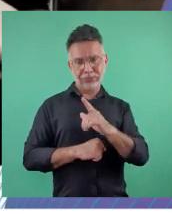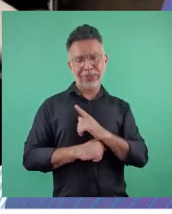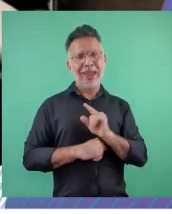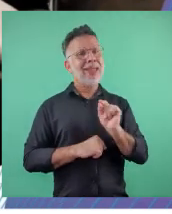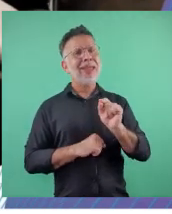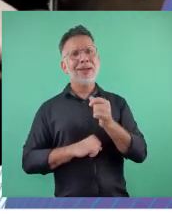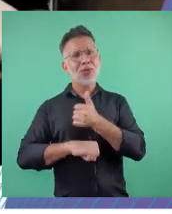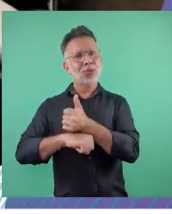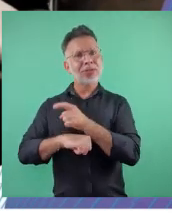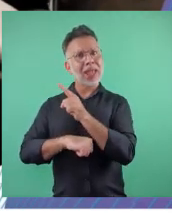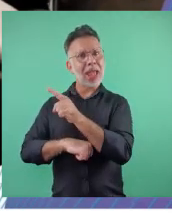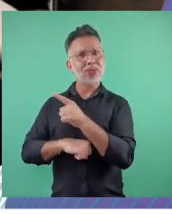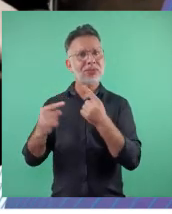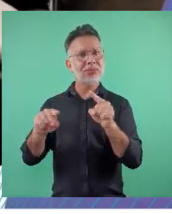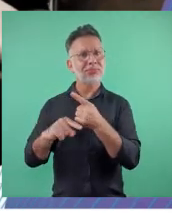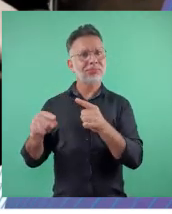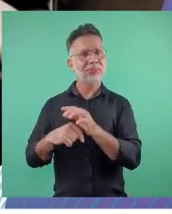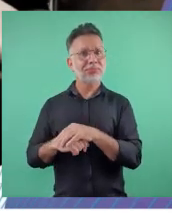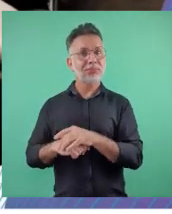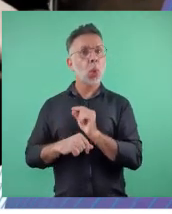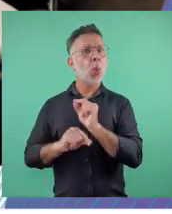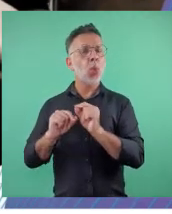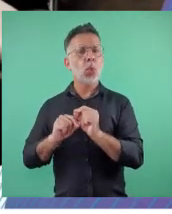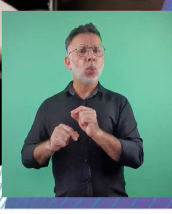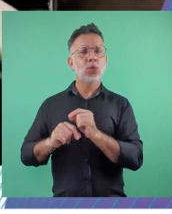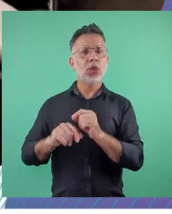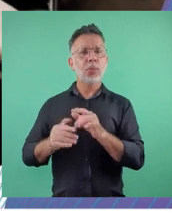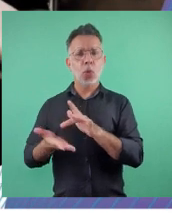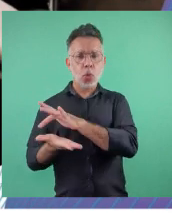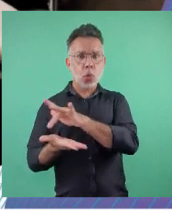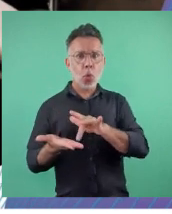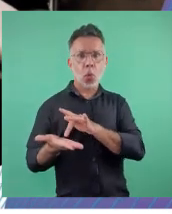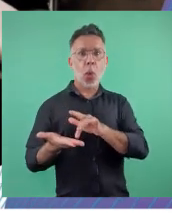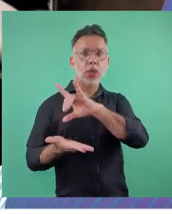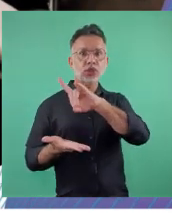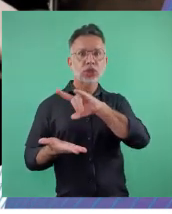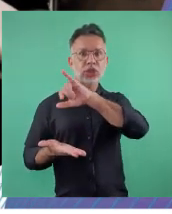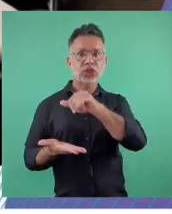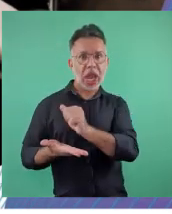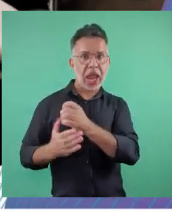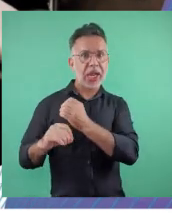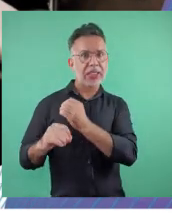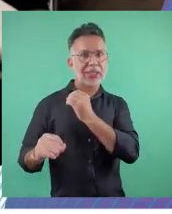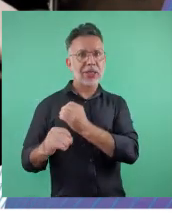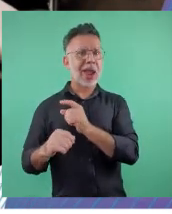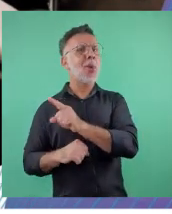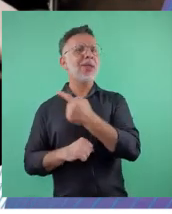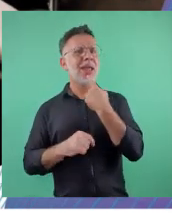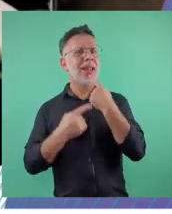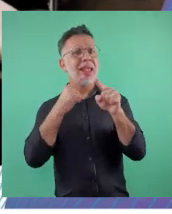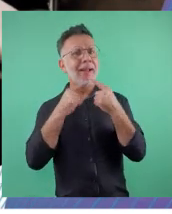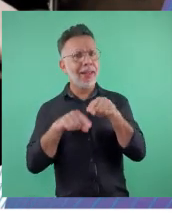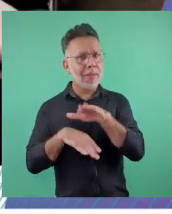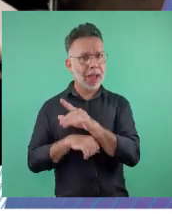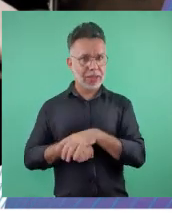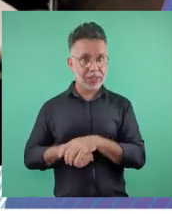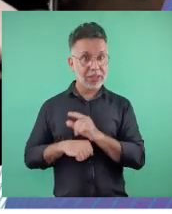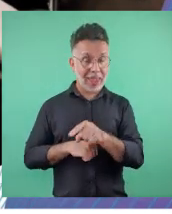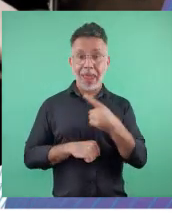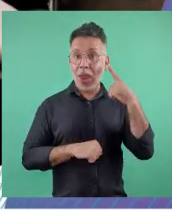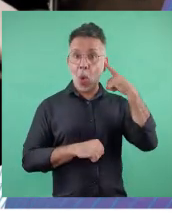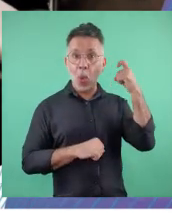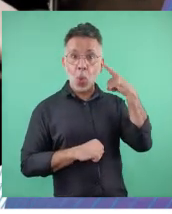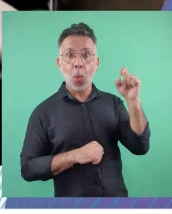os engenheiros de som, o que eles têm de maior queixa? Quais são as principais queixas que eles nos trazem? É o